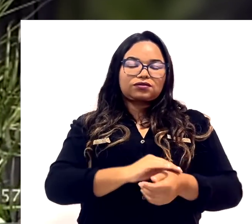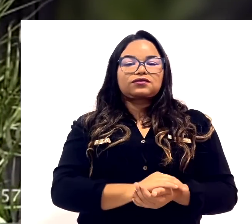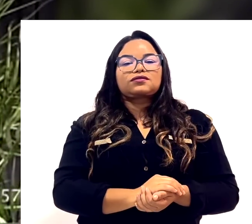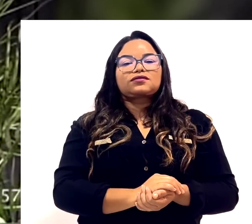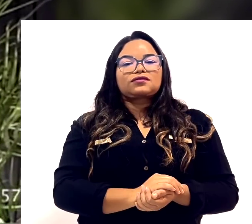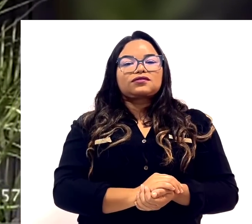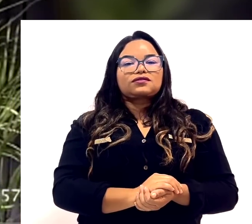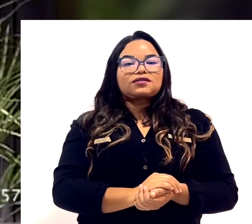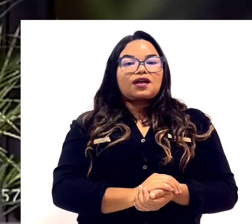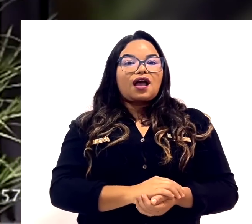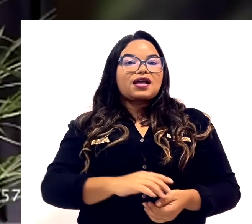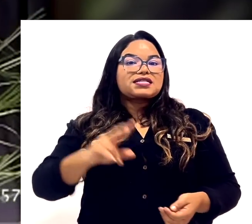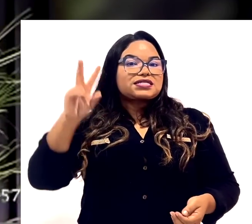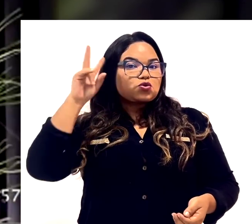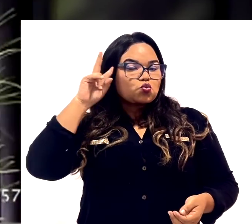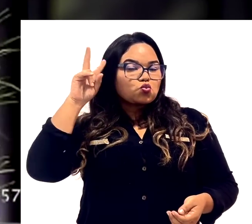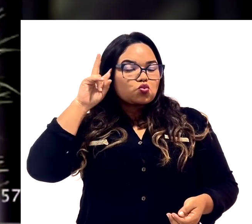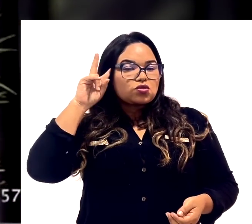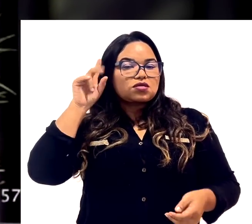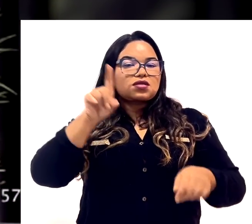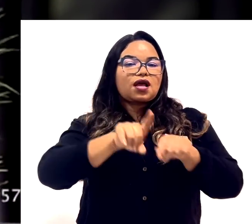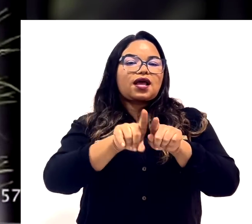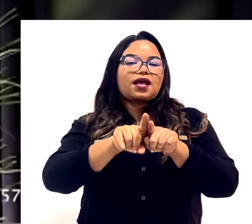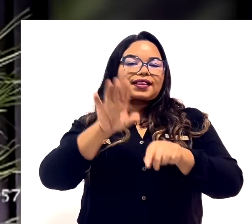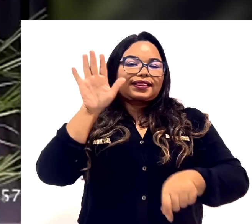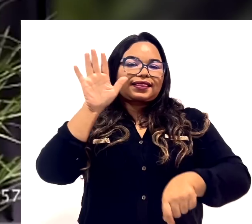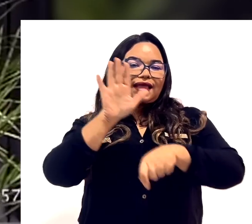foi tarde de manhã o segundo dia.